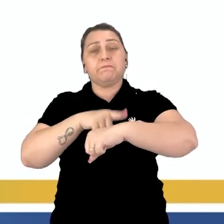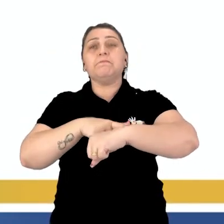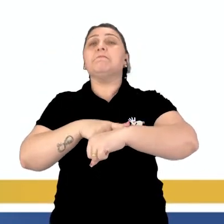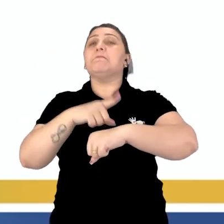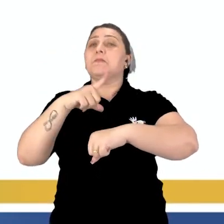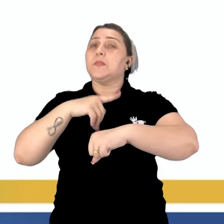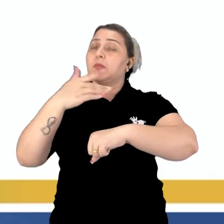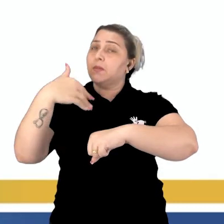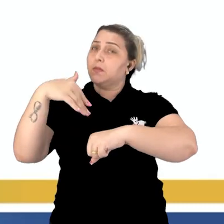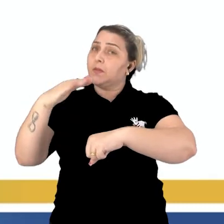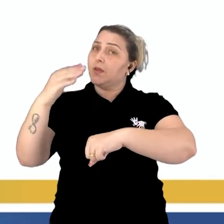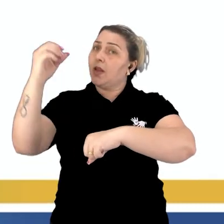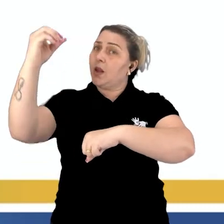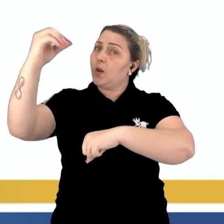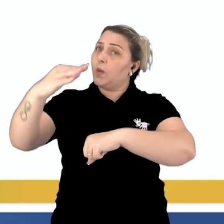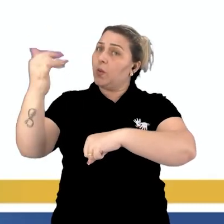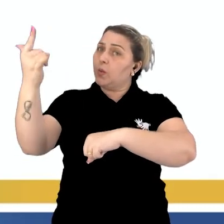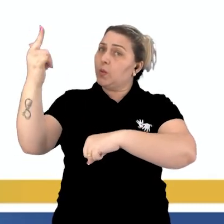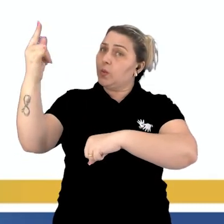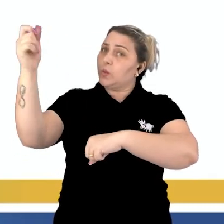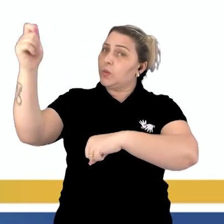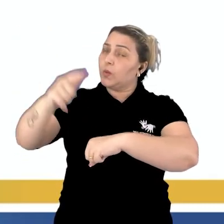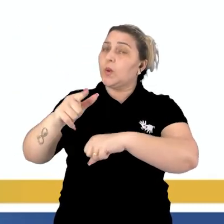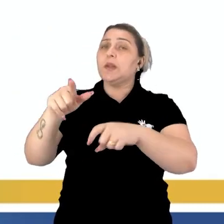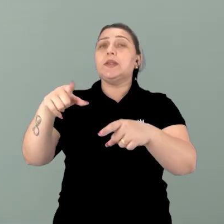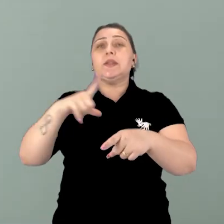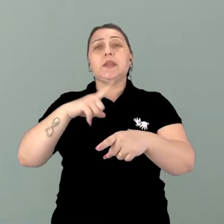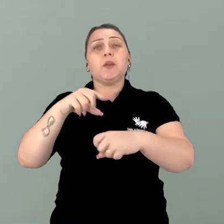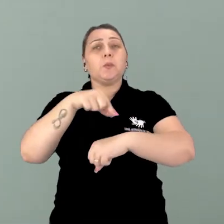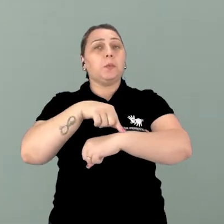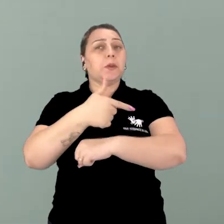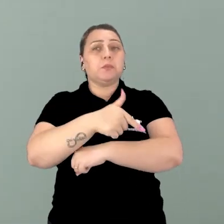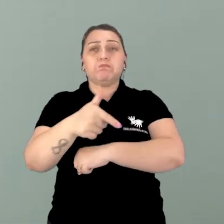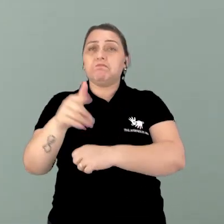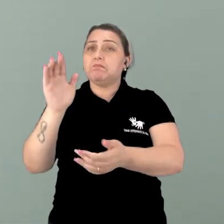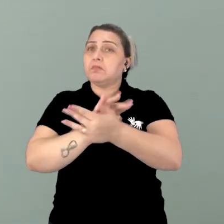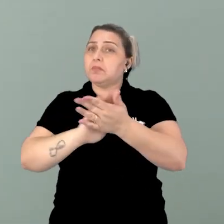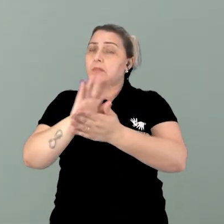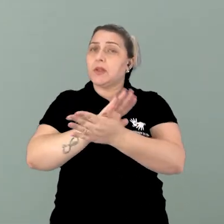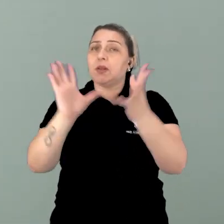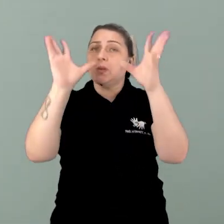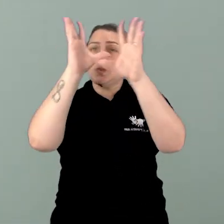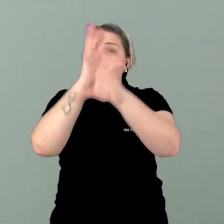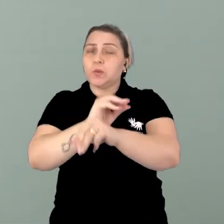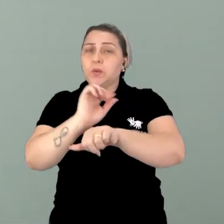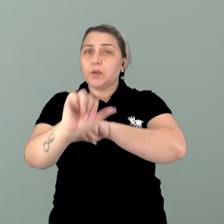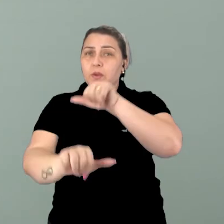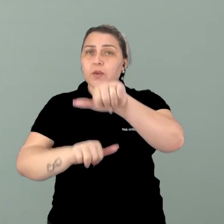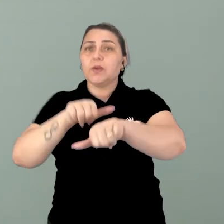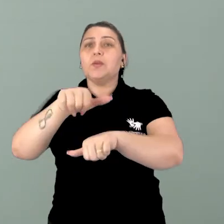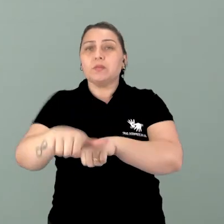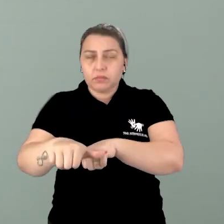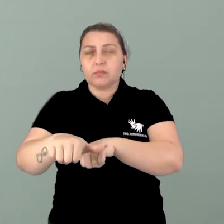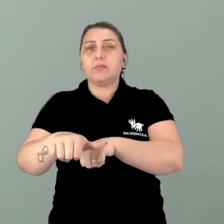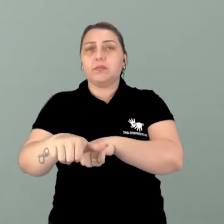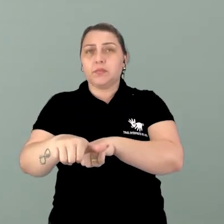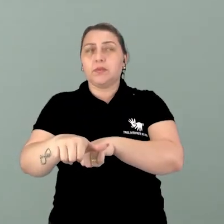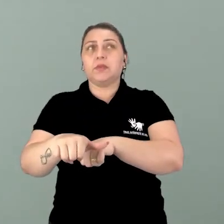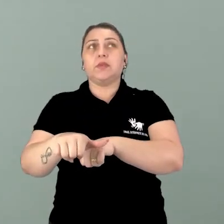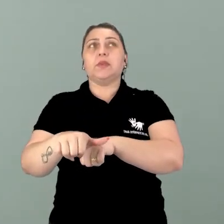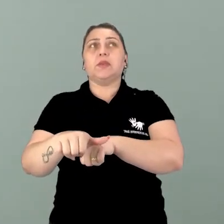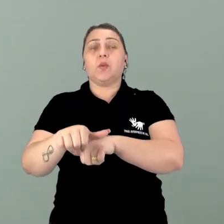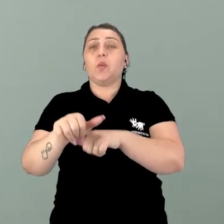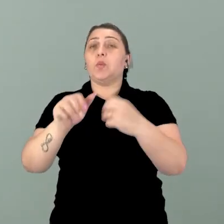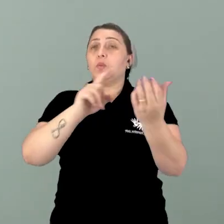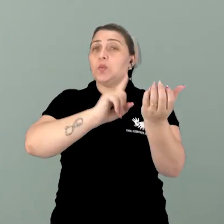vou receber mais a questão da luz do sol e existe um momento que eu não vou receber. Depois, esses papéis são invertidos. Aquele que não